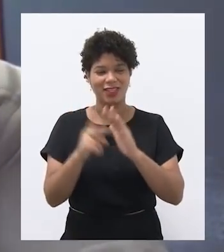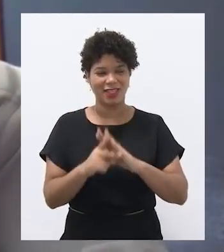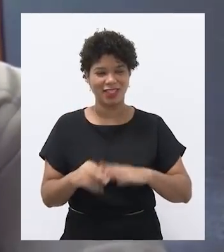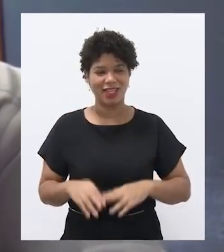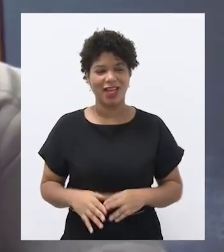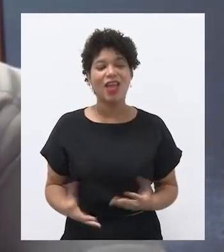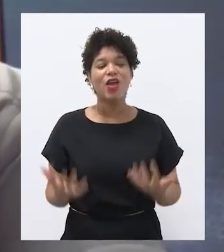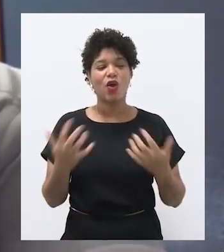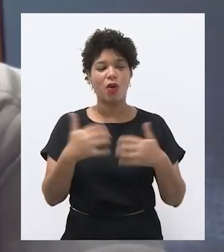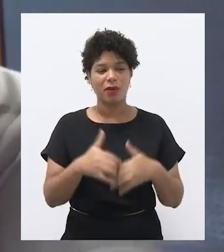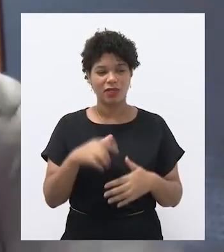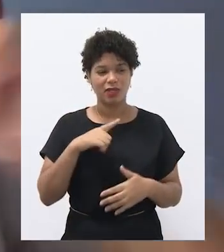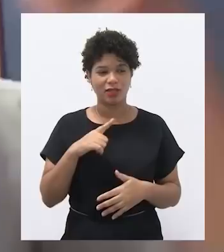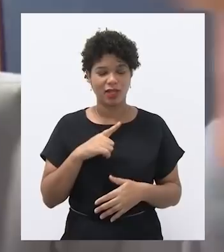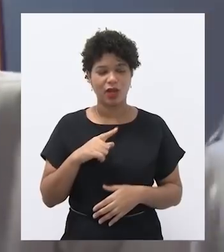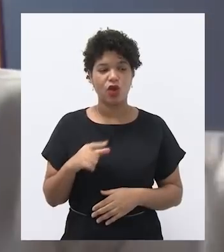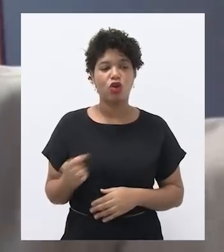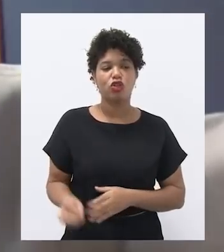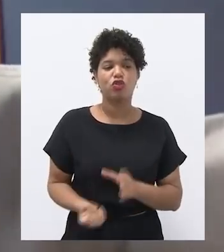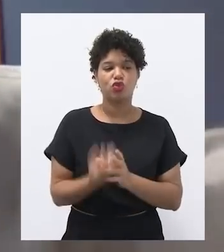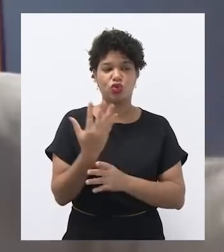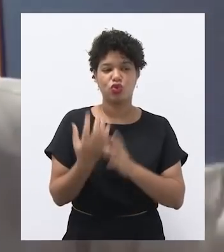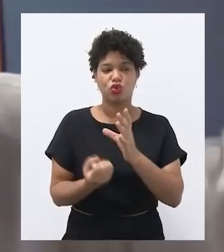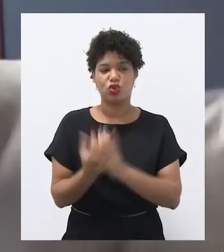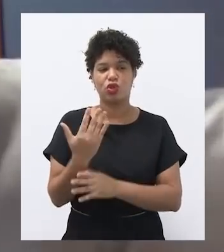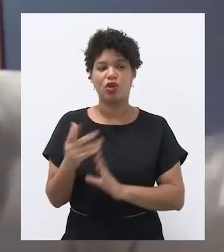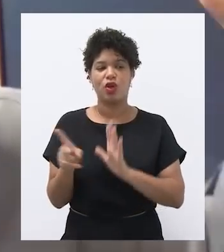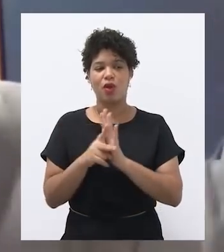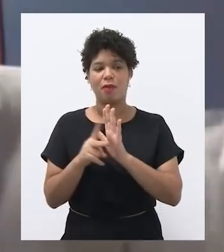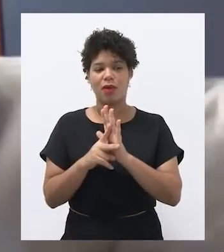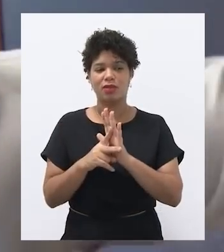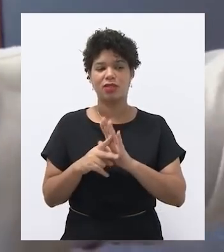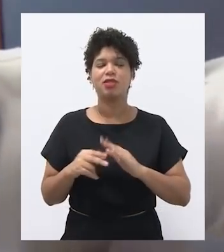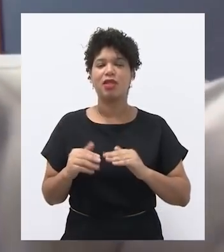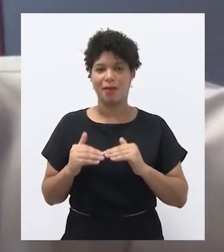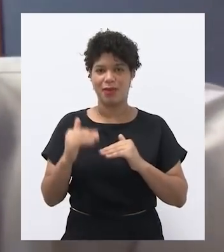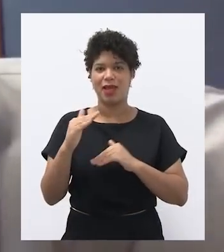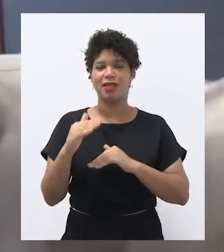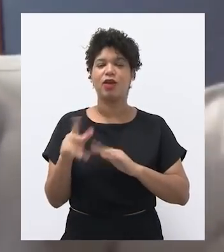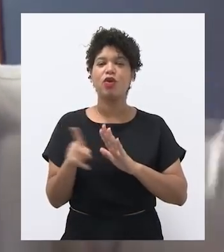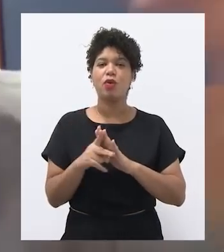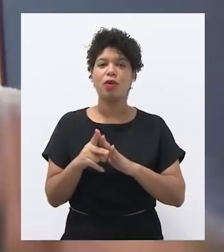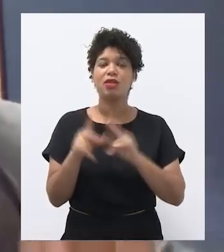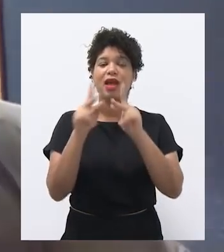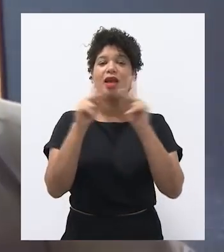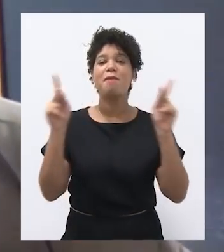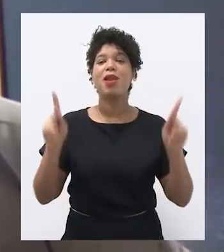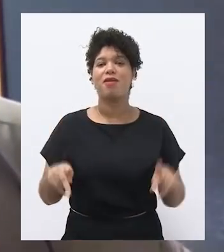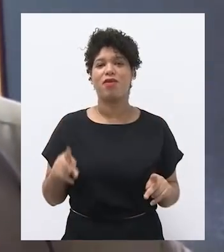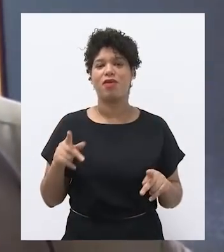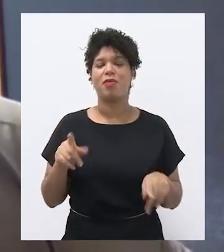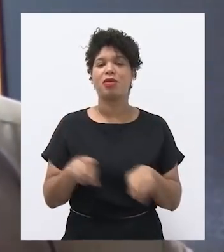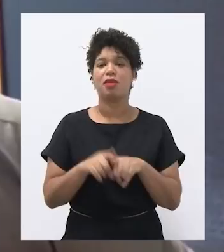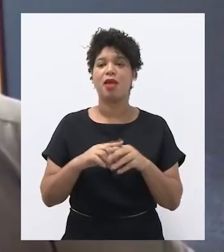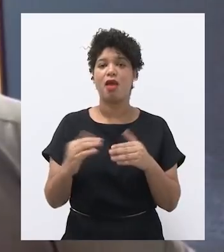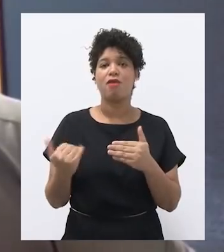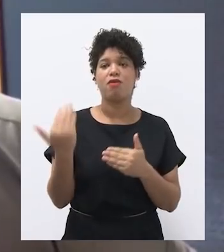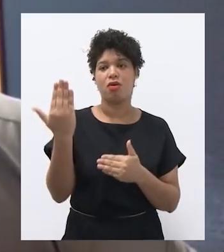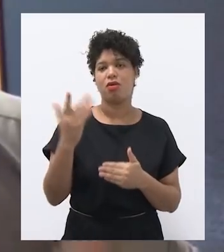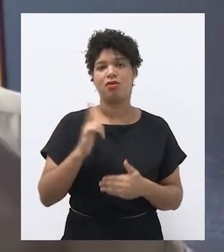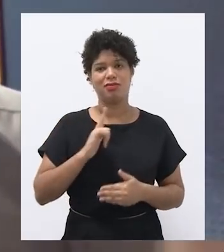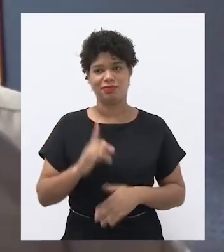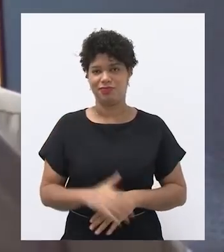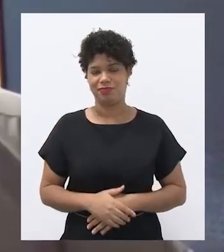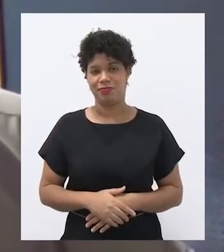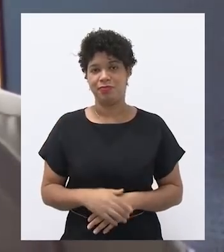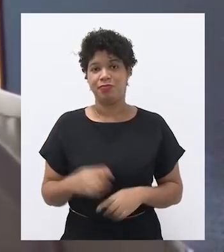de hábitos que surgem dentro, né, comportamentos que surgem nas plataformas e que são levados para fora delas.